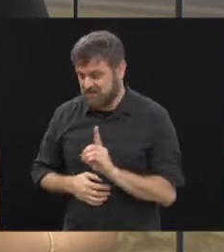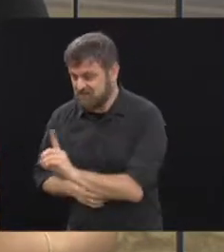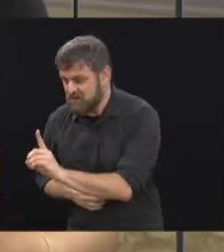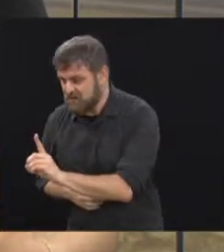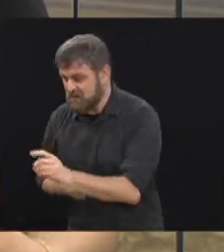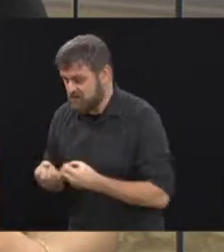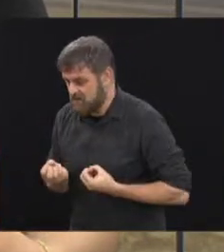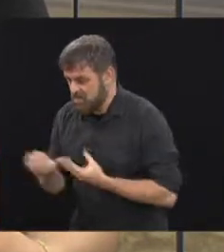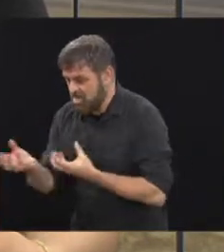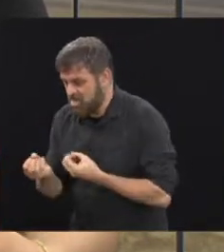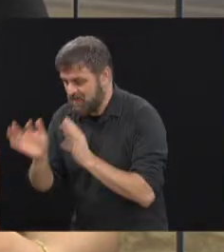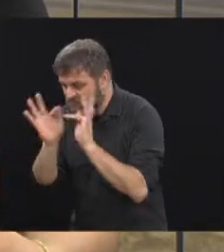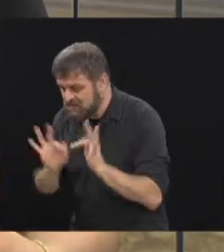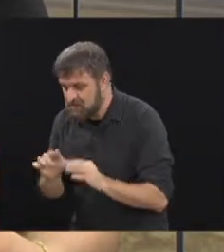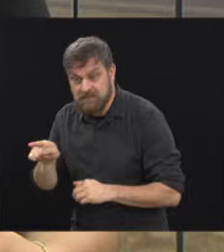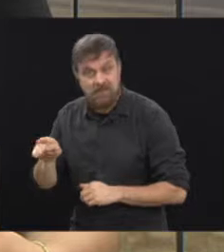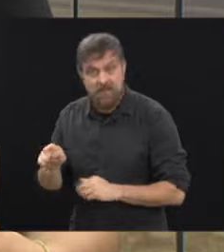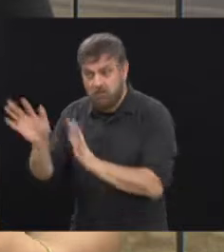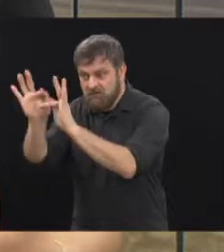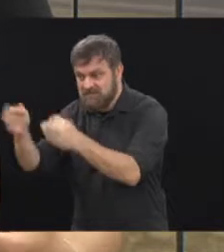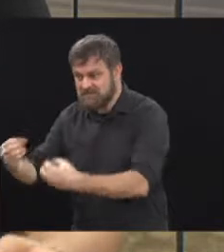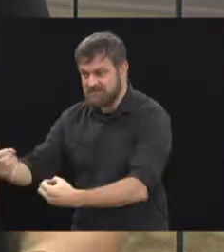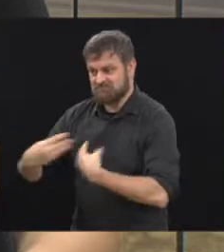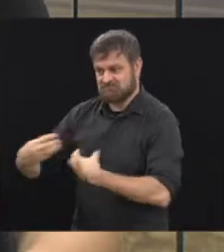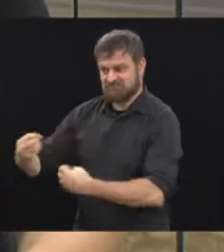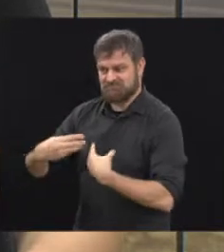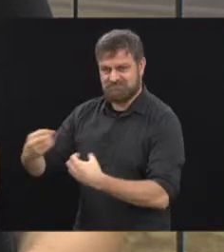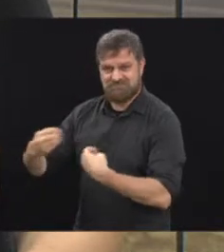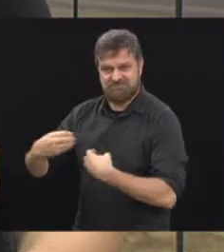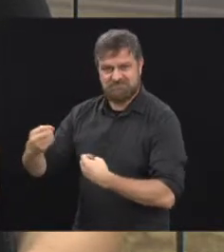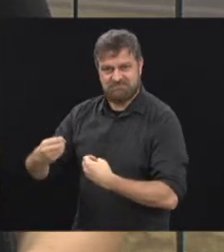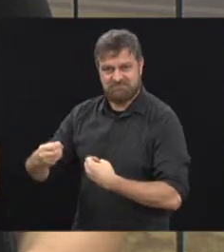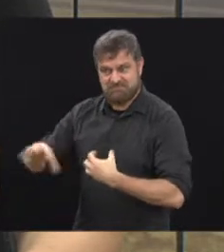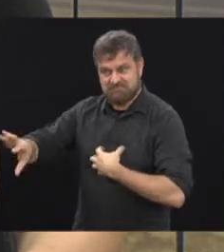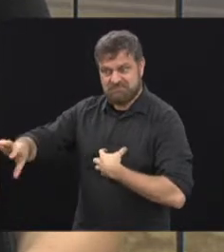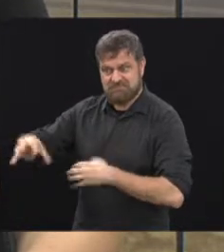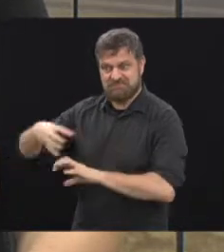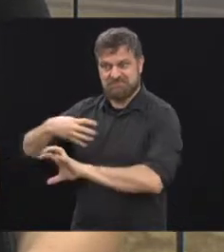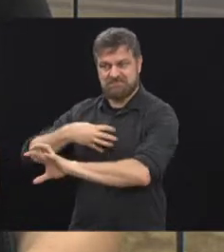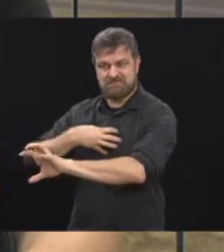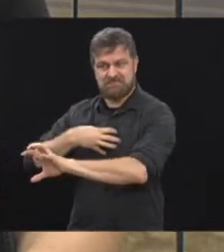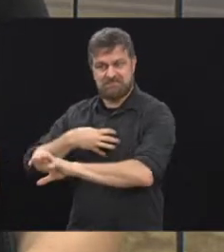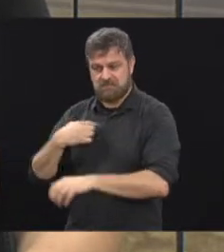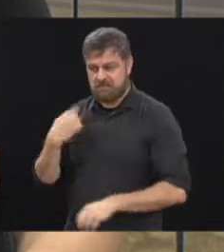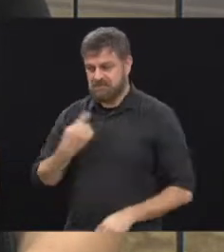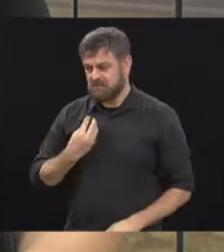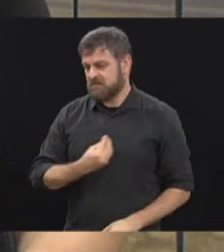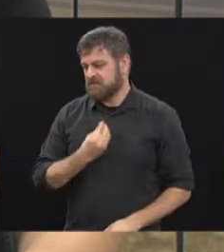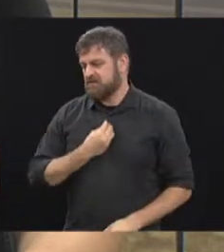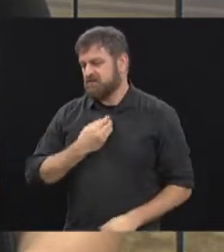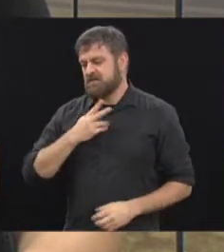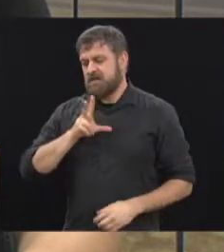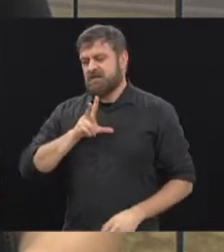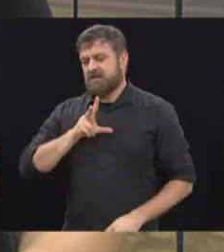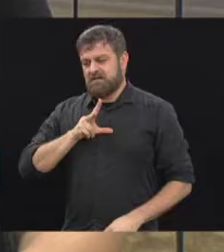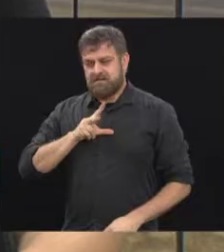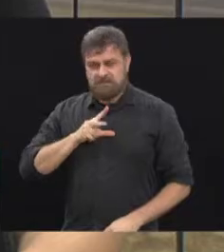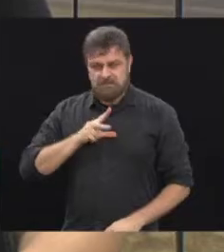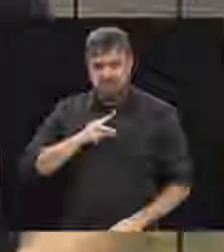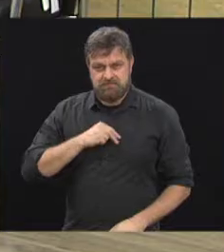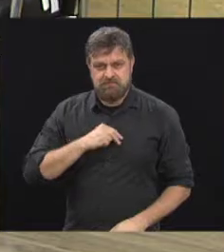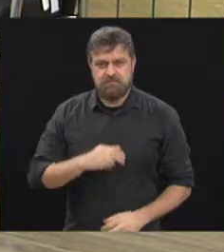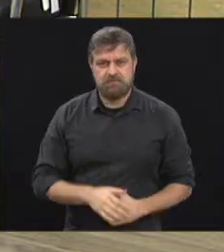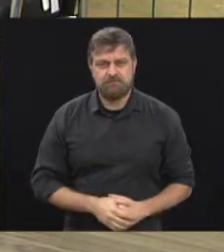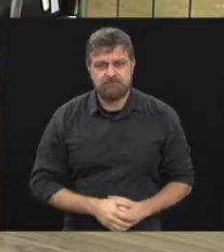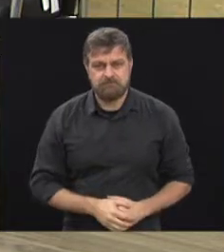você que vai passar felicidade para eles, né? Mas não é eles que te passam o conforto que às vezes as pessoas estão precisando, ou querendo, ou